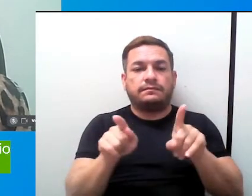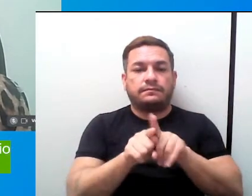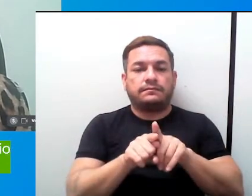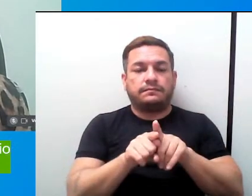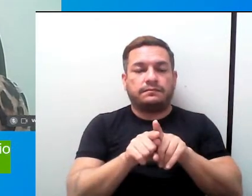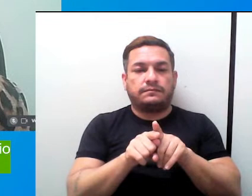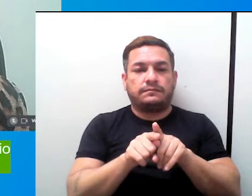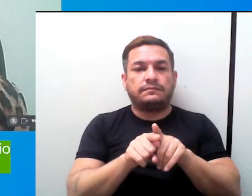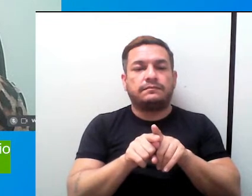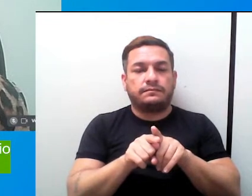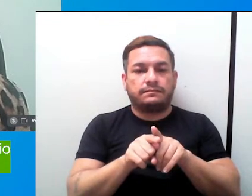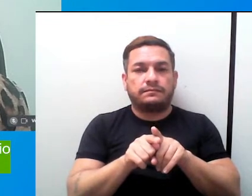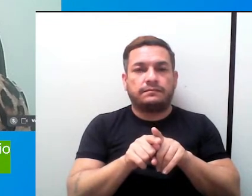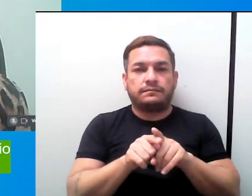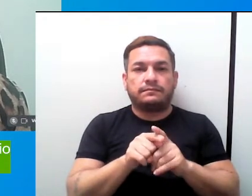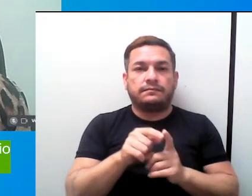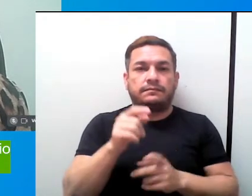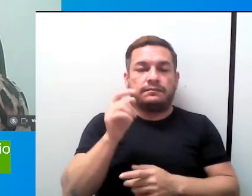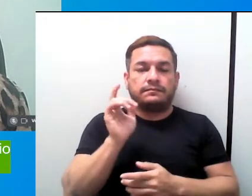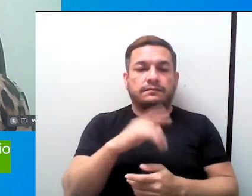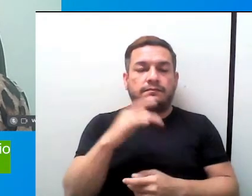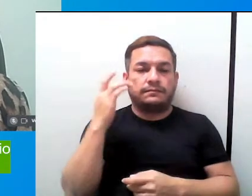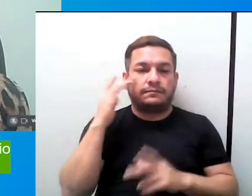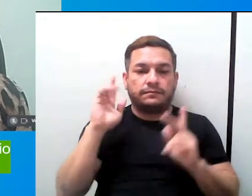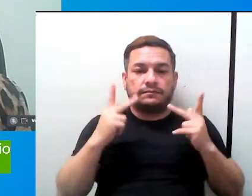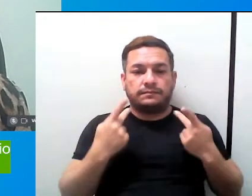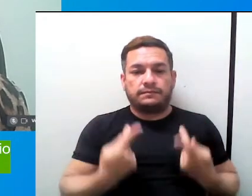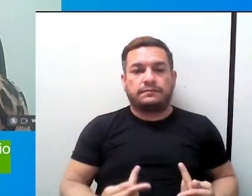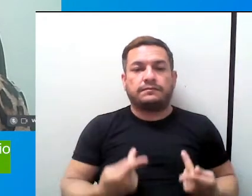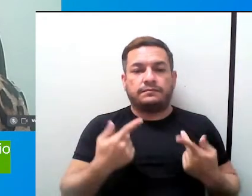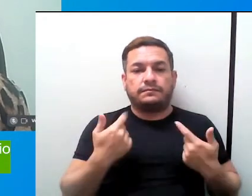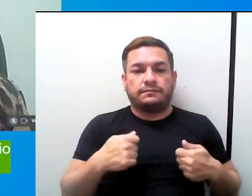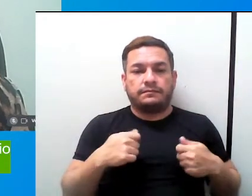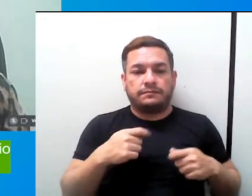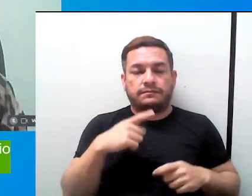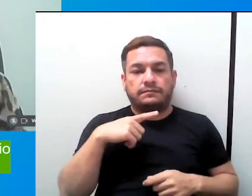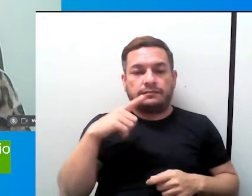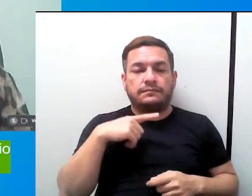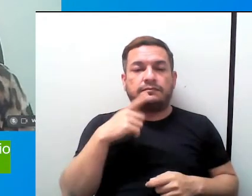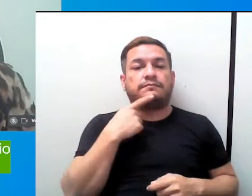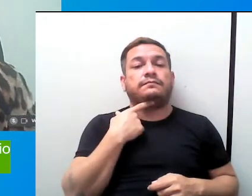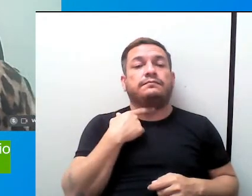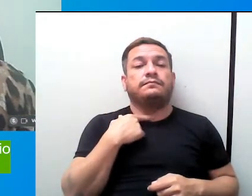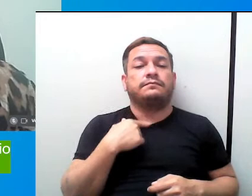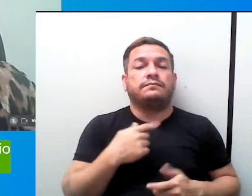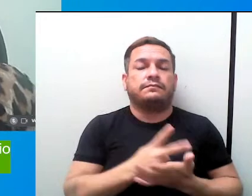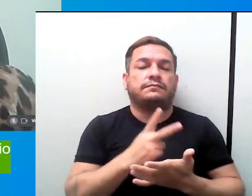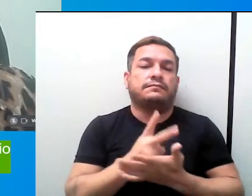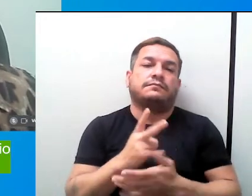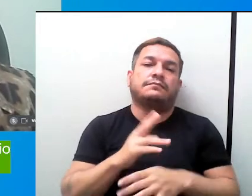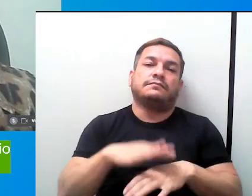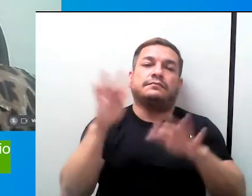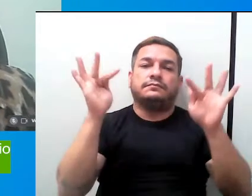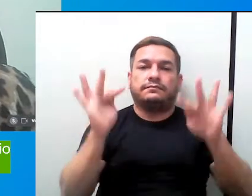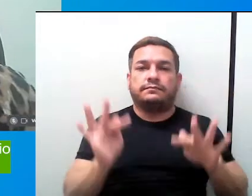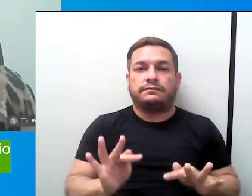pessoas mais felizes. Acho que a humanidade trabalha com esse grande desejo, né? De ser sempre mais feliz.